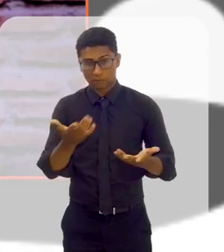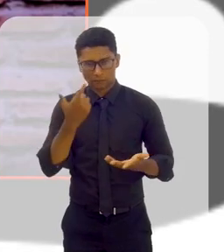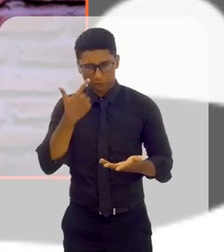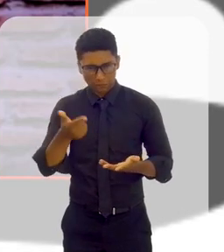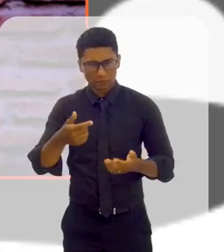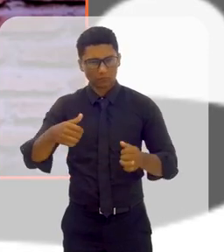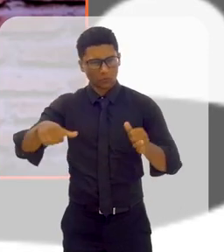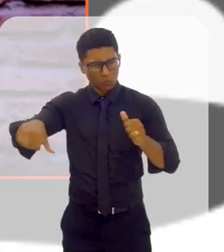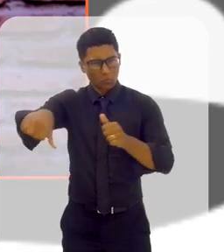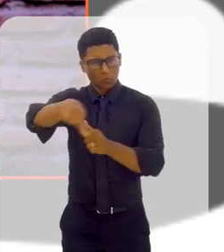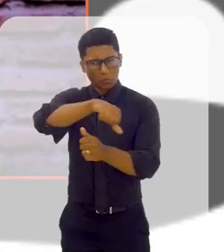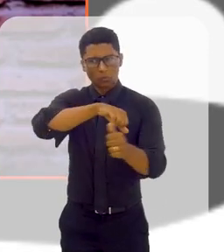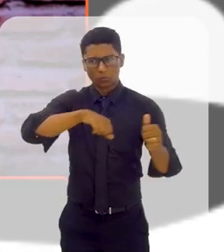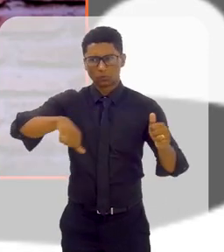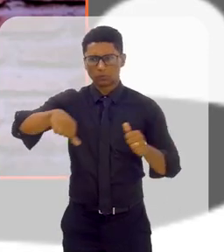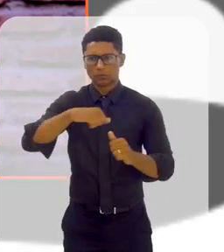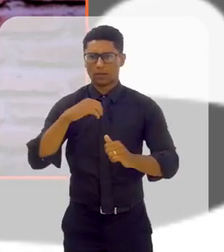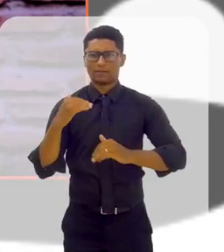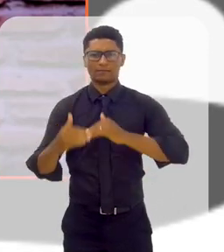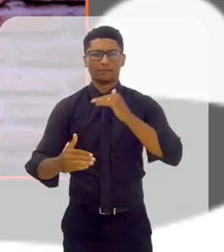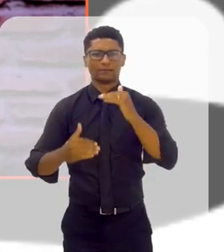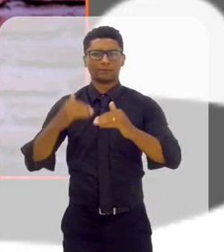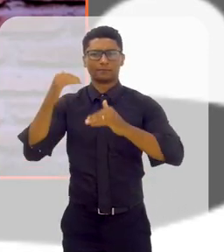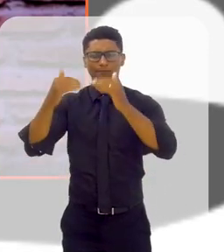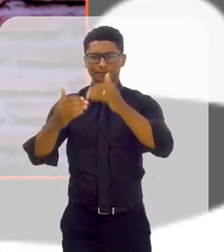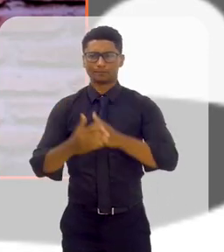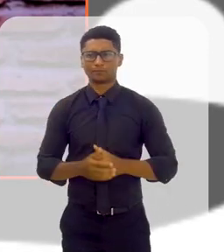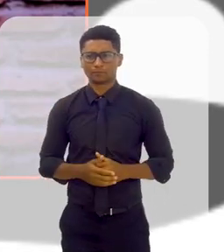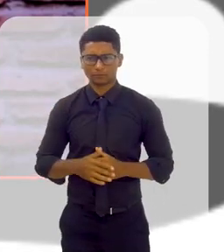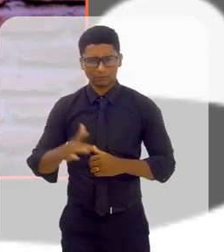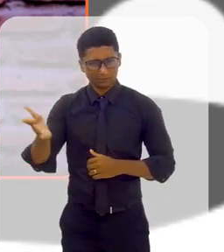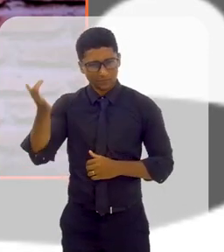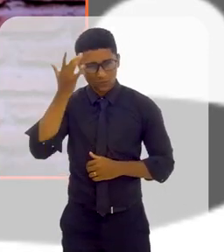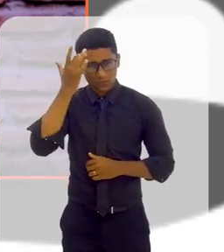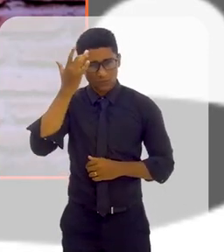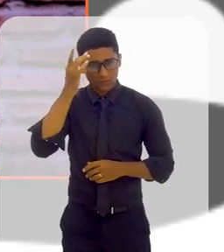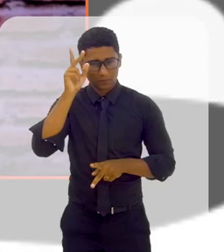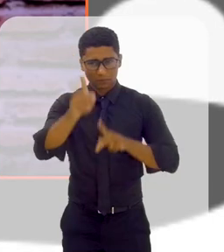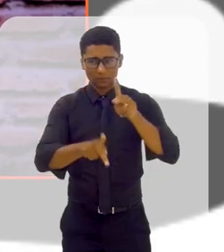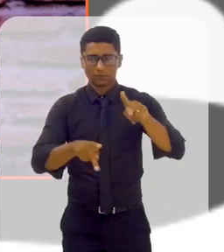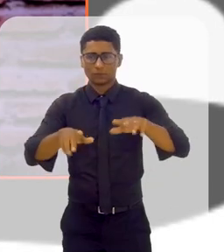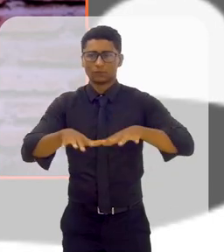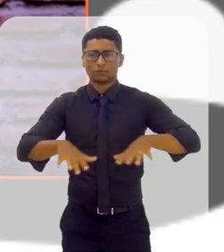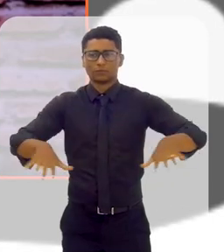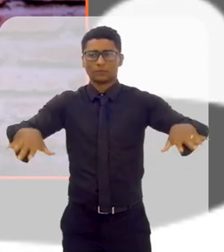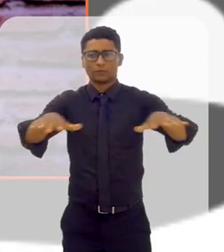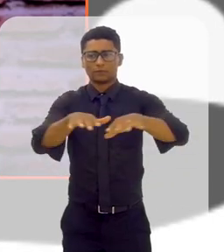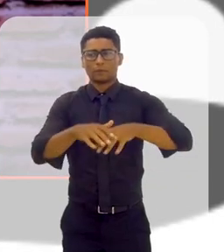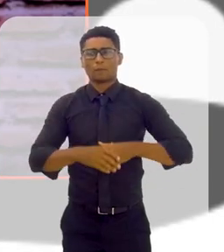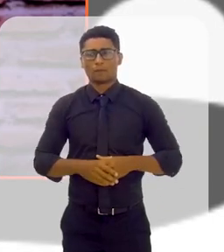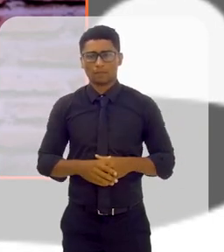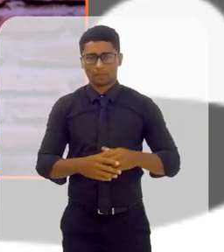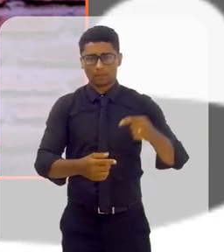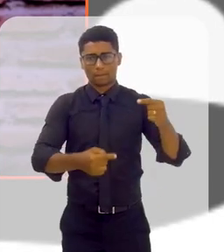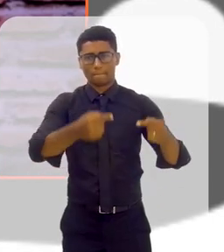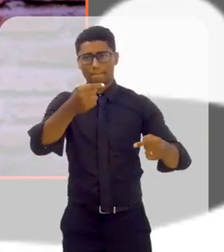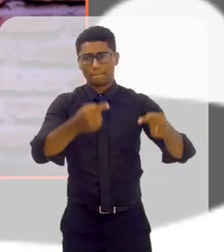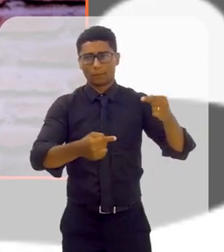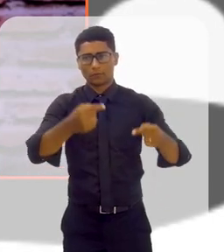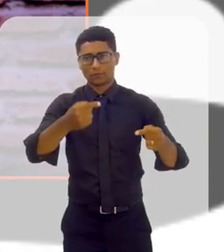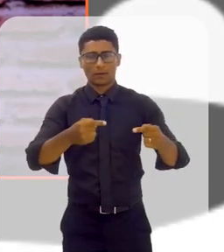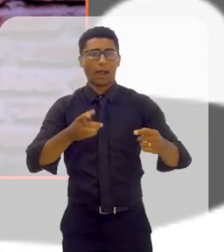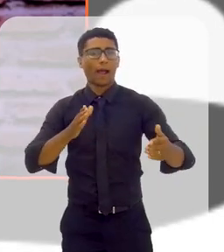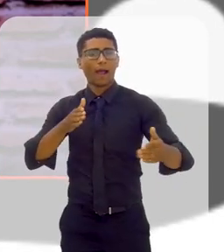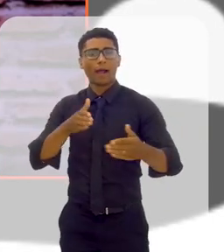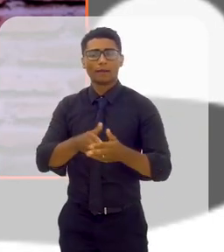você vê essa mudança esse avanço de consciência da população você vai ver a política se